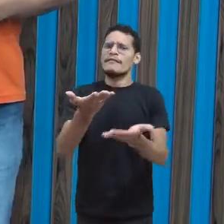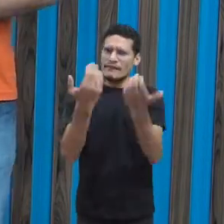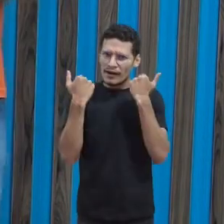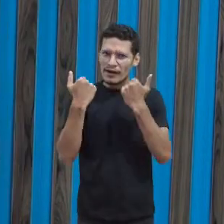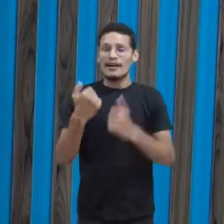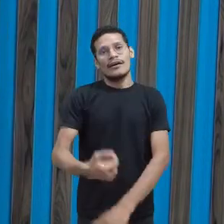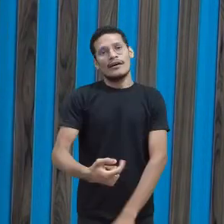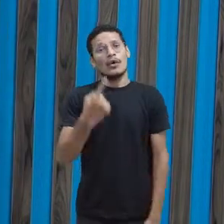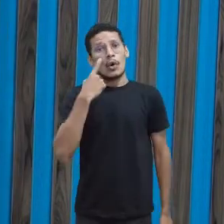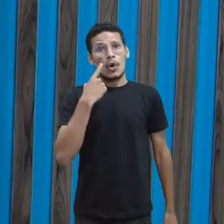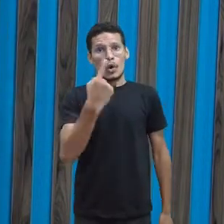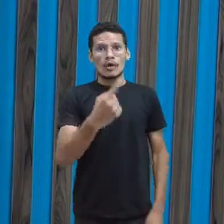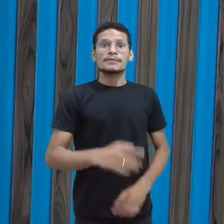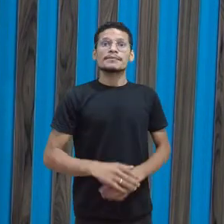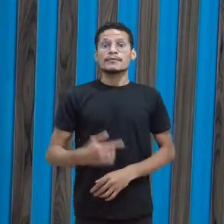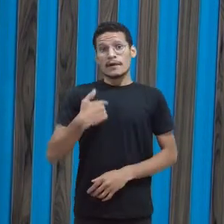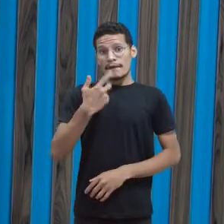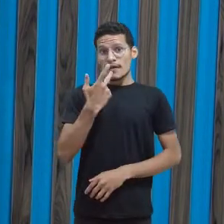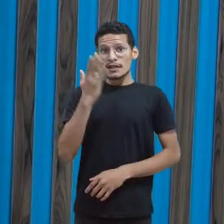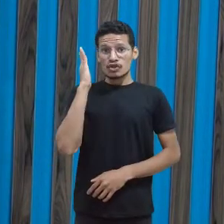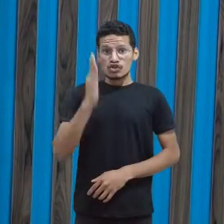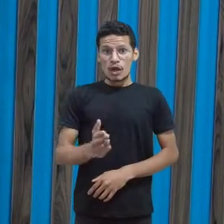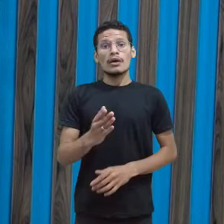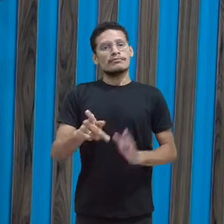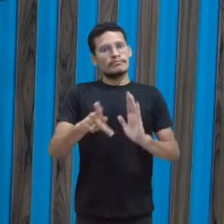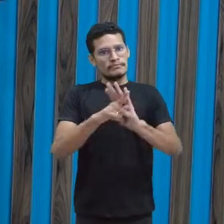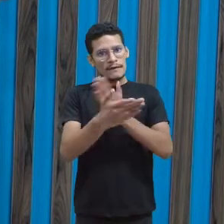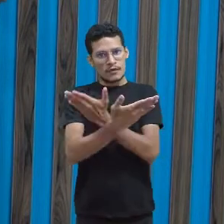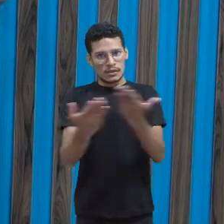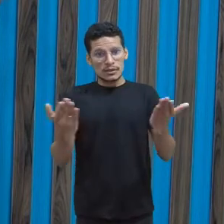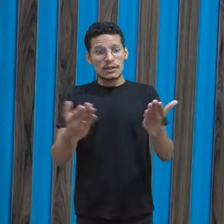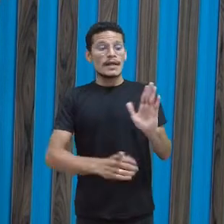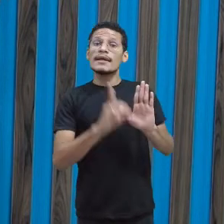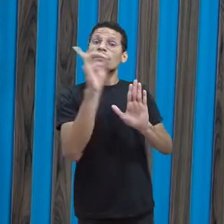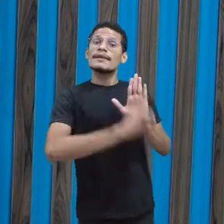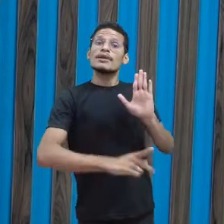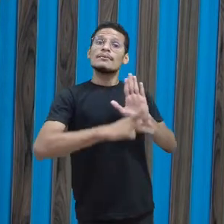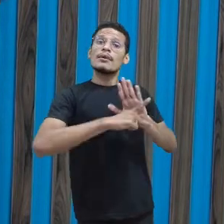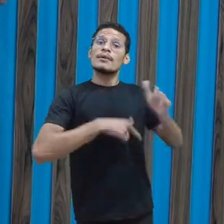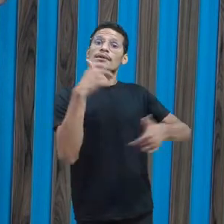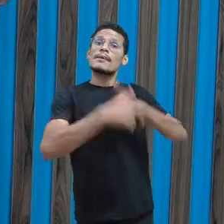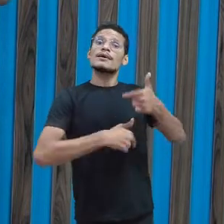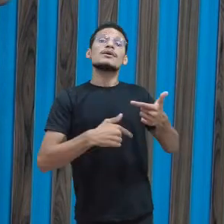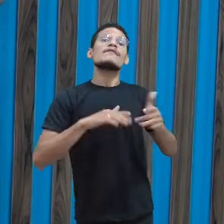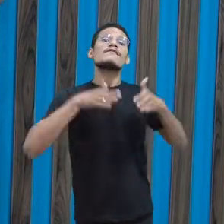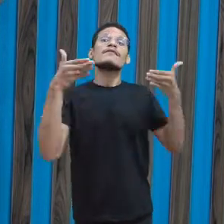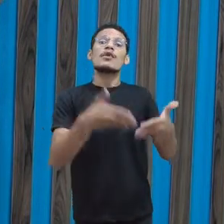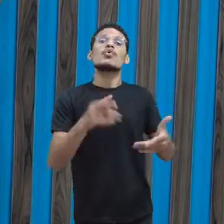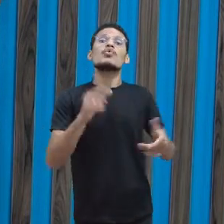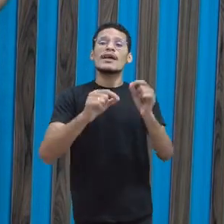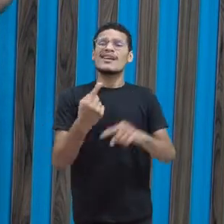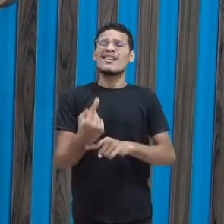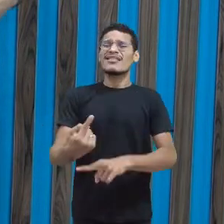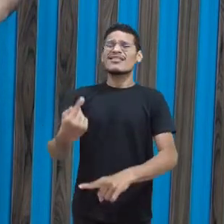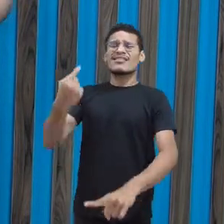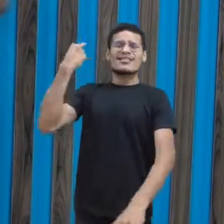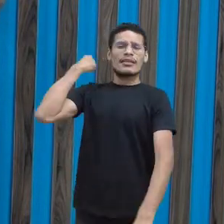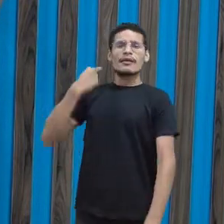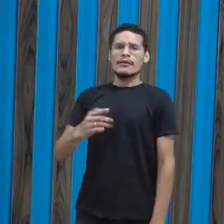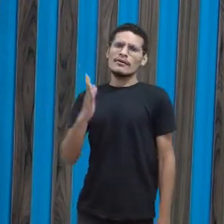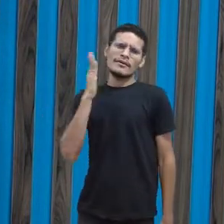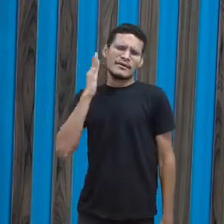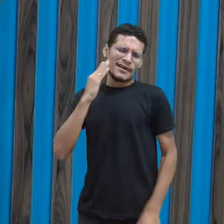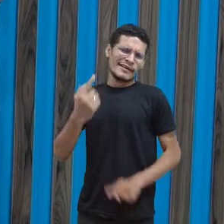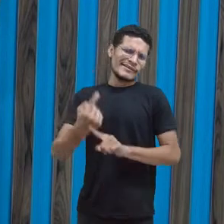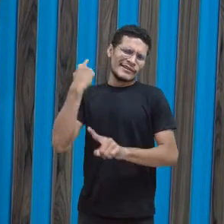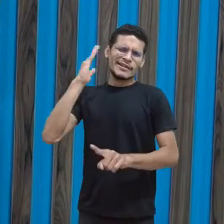seguinte, olha, como eu tinha falado para vocês, os direitos trabalhistas, eles remetem a uma luta muito antiga, um processo